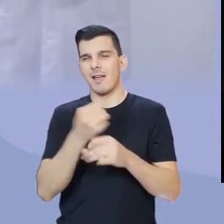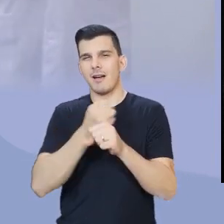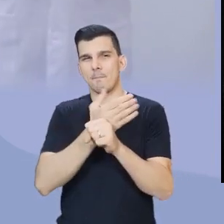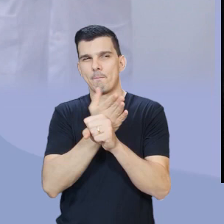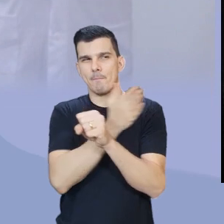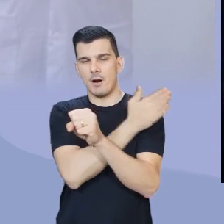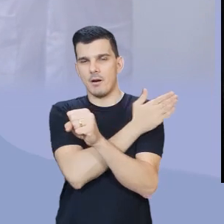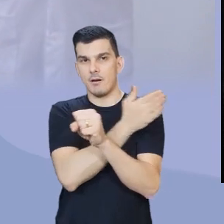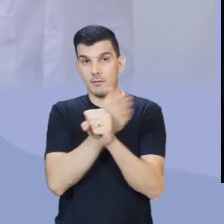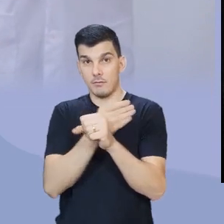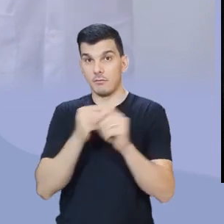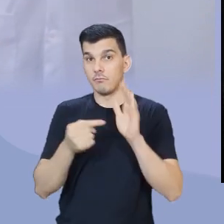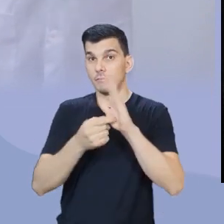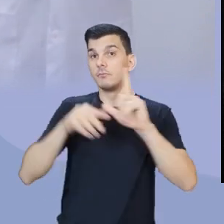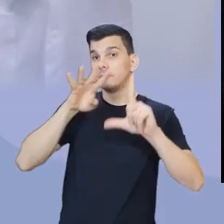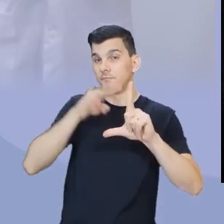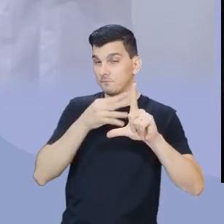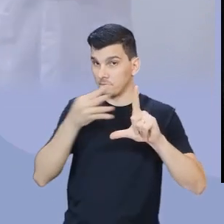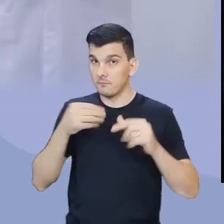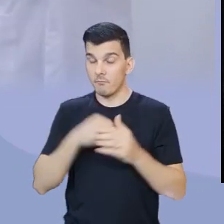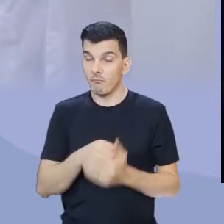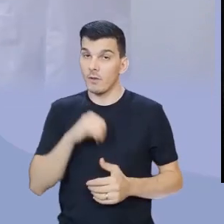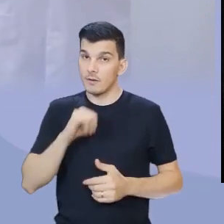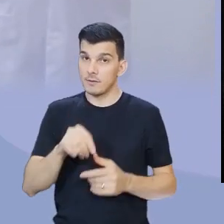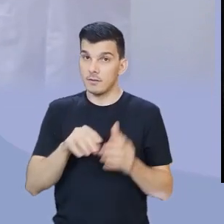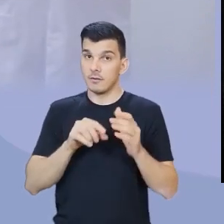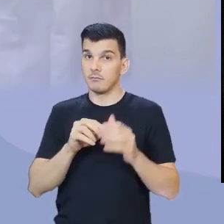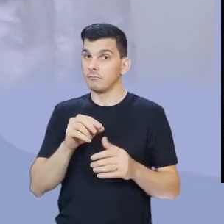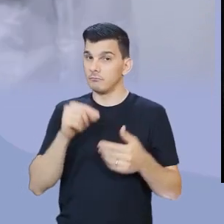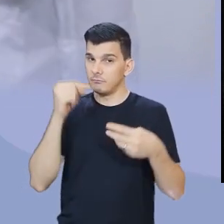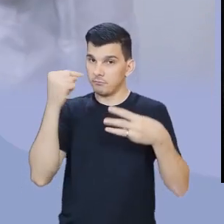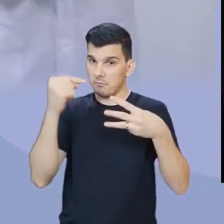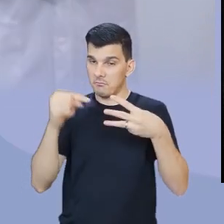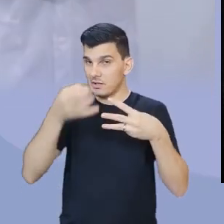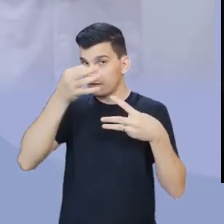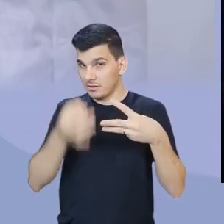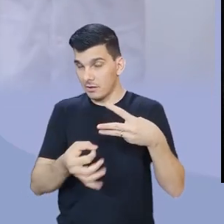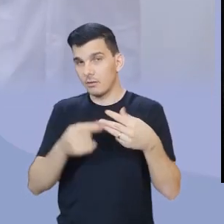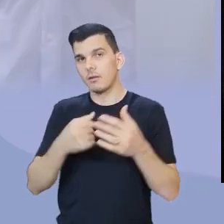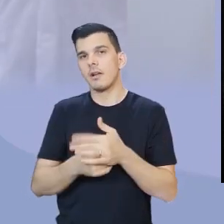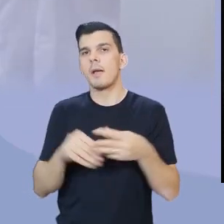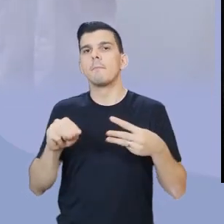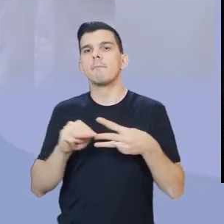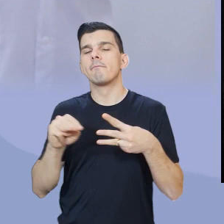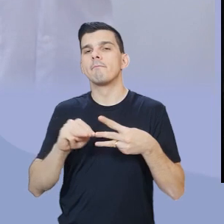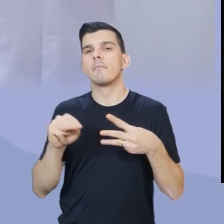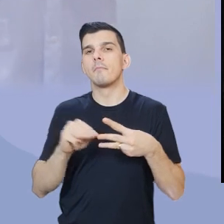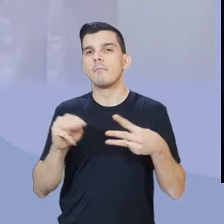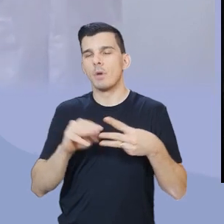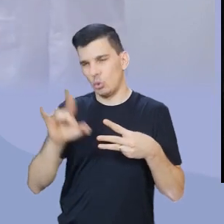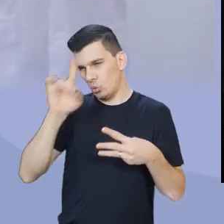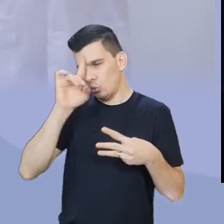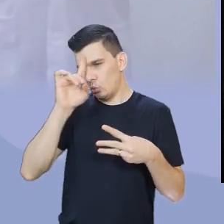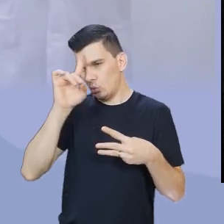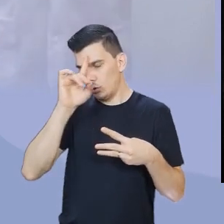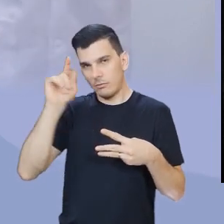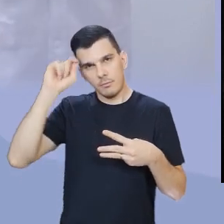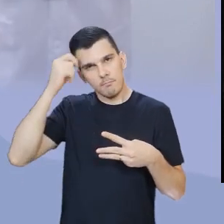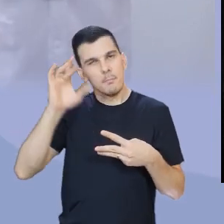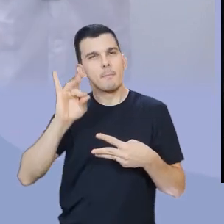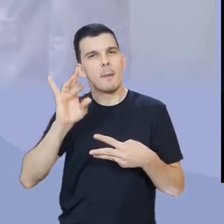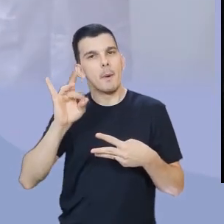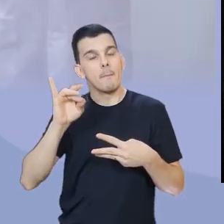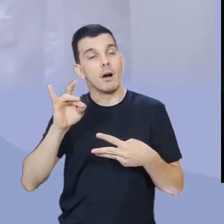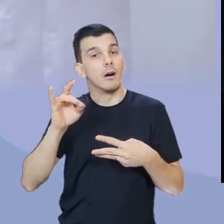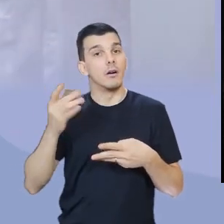3 últimos anos apresentados no gráfico. Se essas estimativas tivessem sido confirmadas, a média de produção diária de petróleo no Brasil em milhão